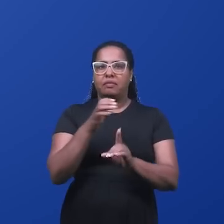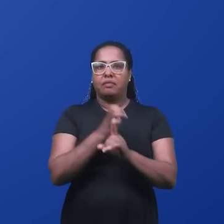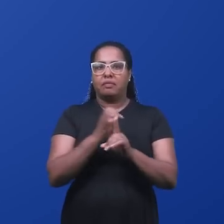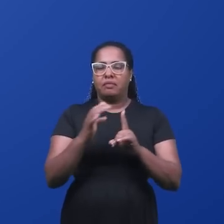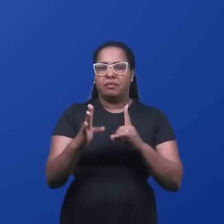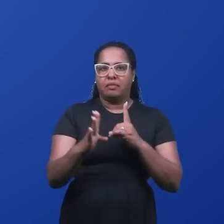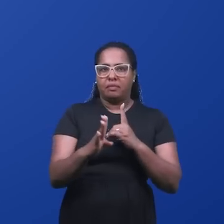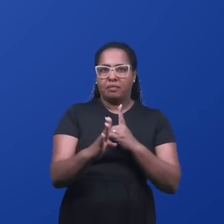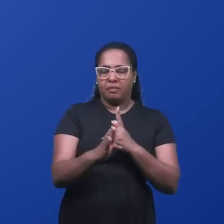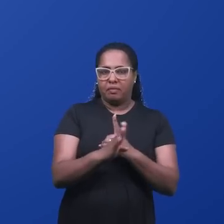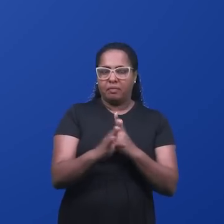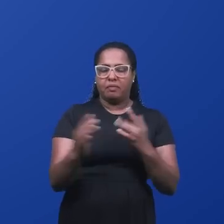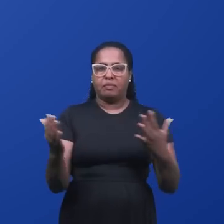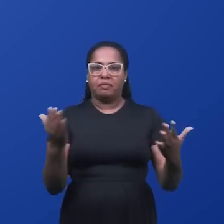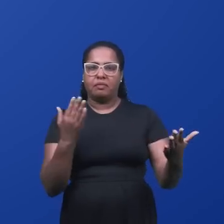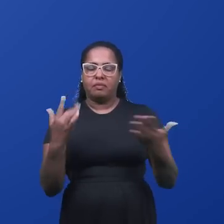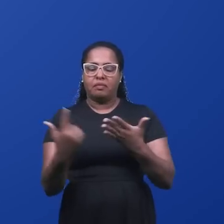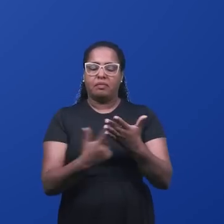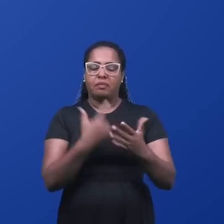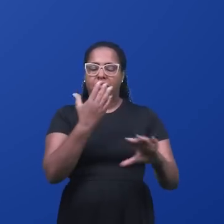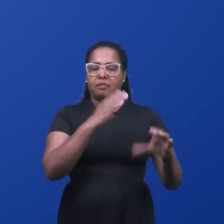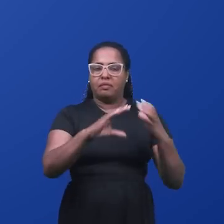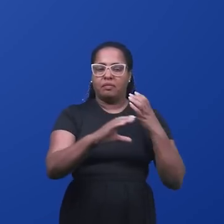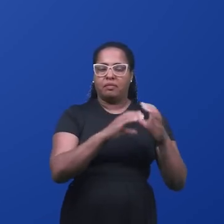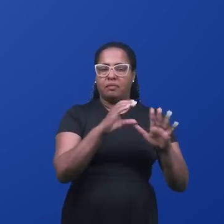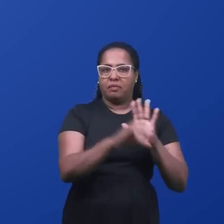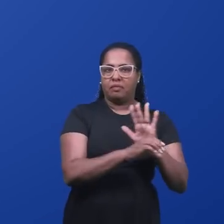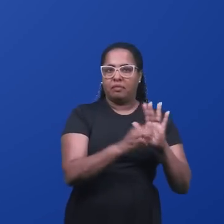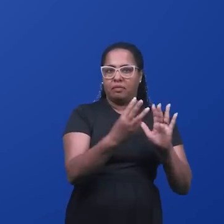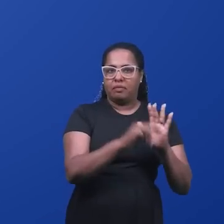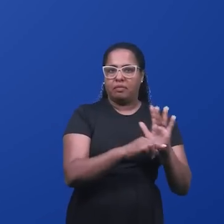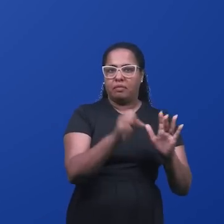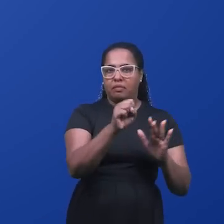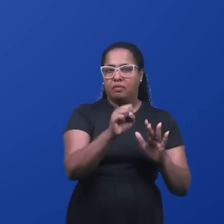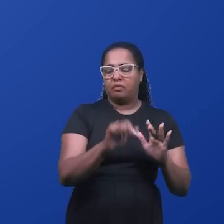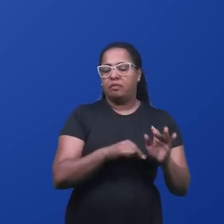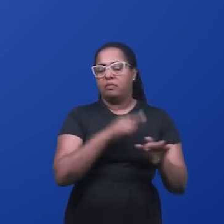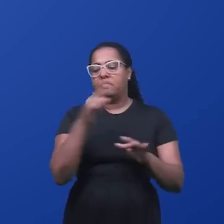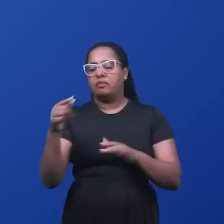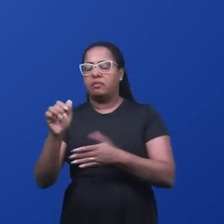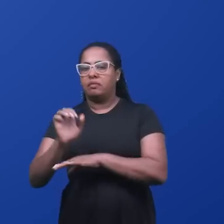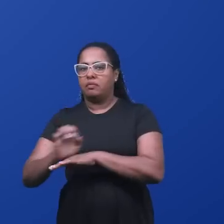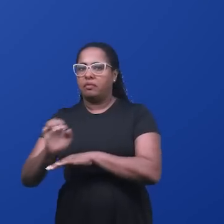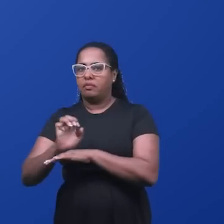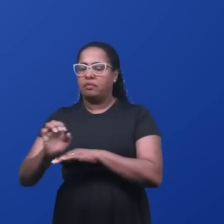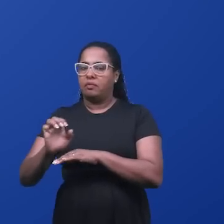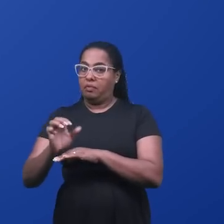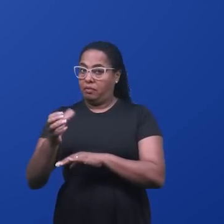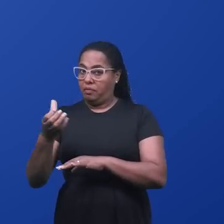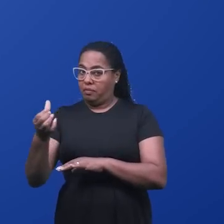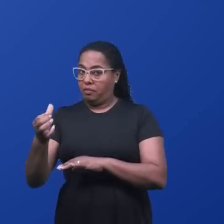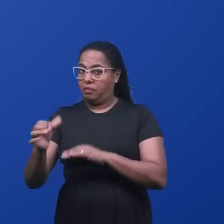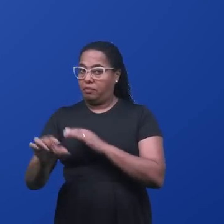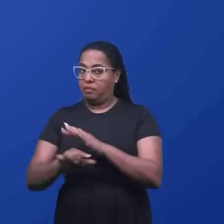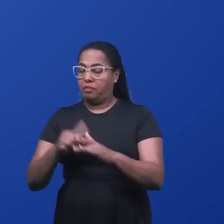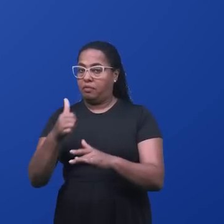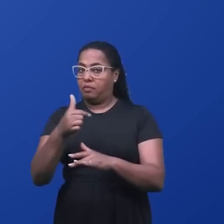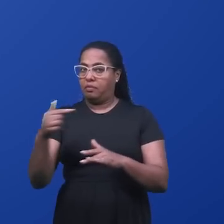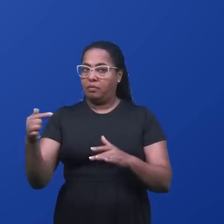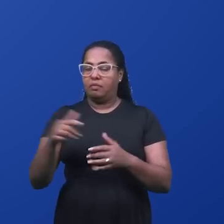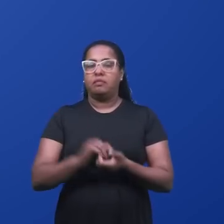IBD, faça uma comparação do livro de Cantares 3:8 com o que está escrito em Efésios